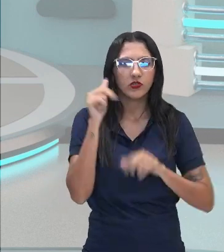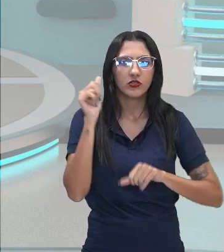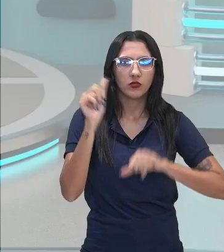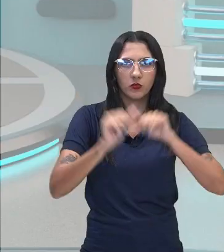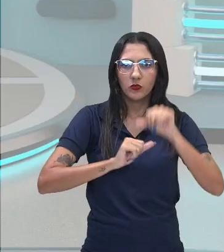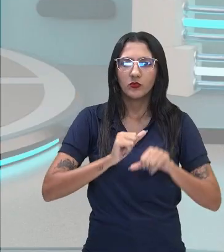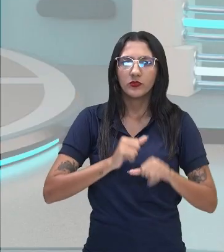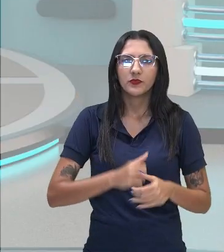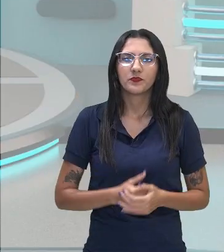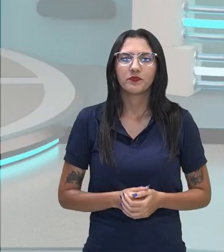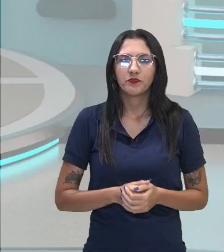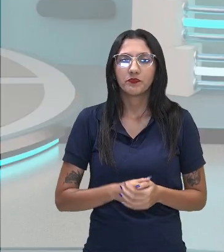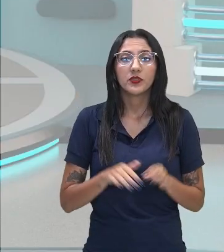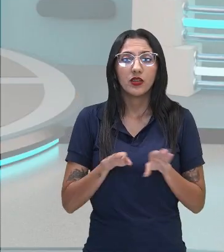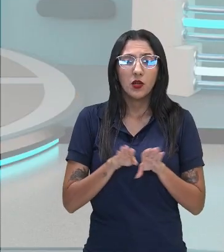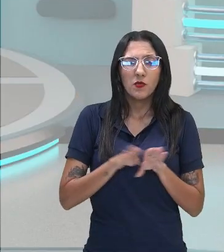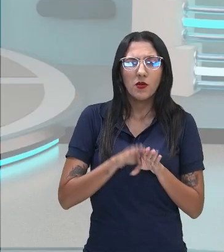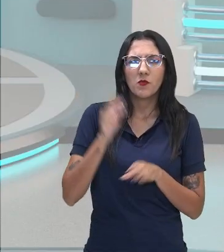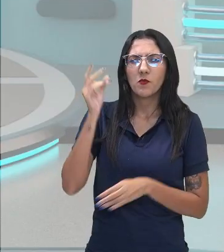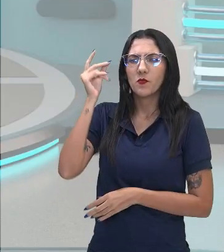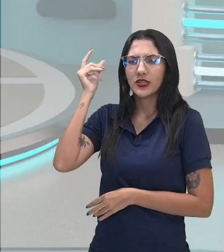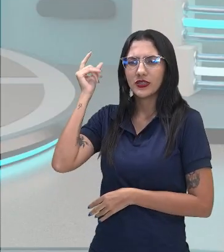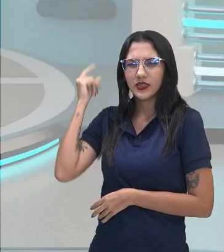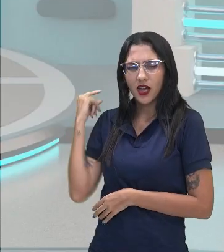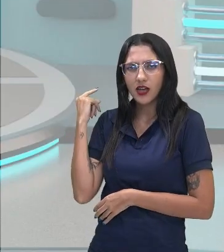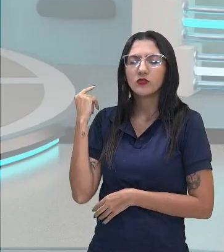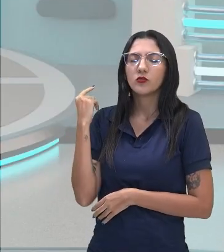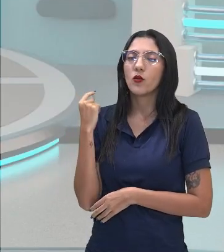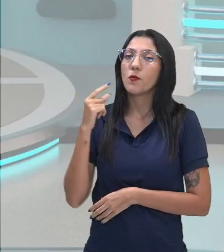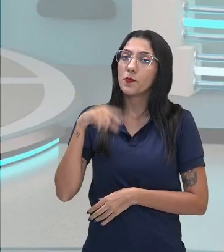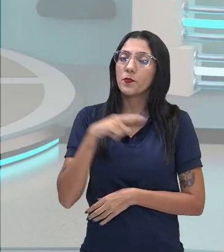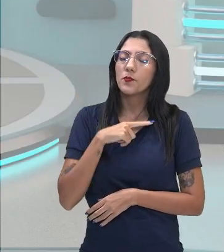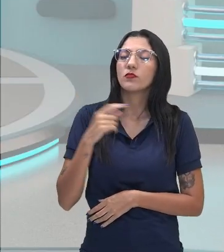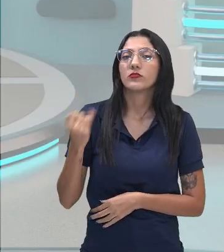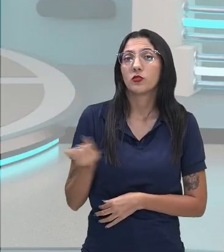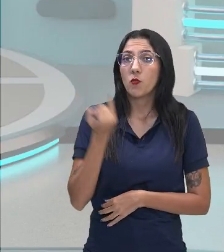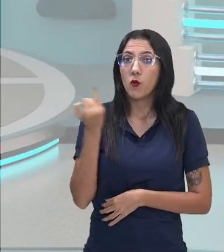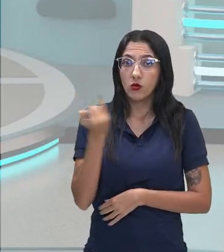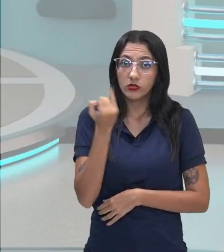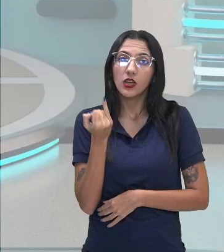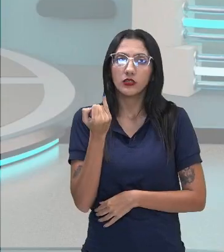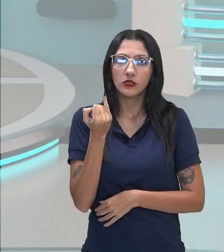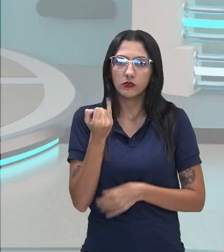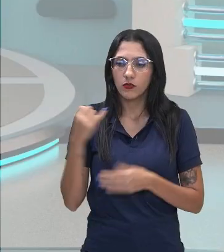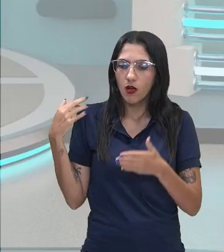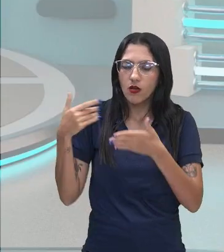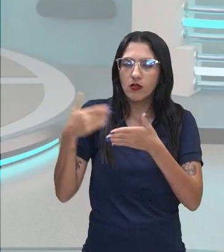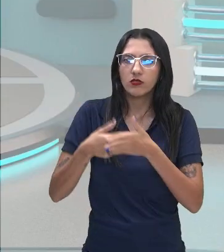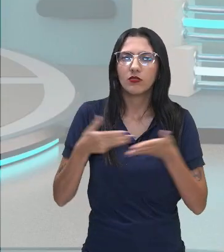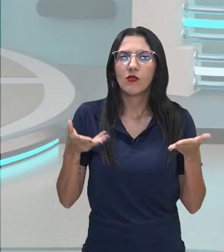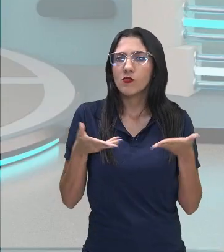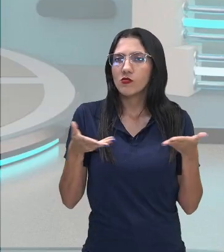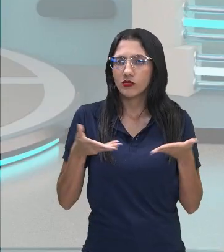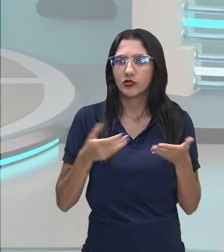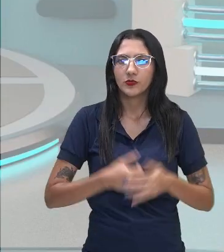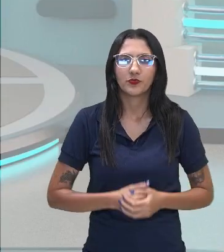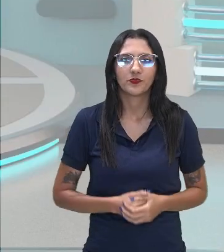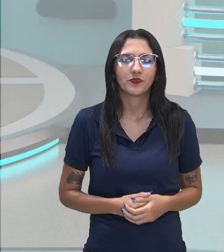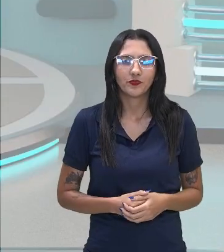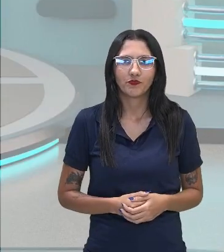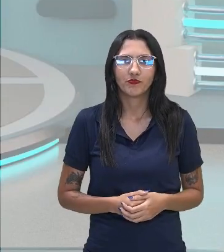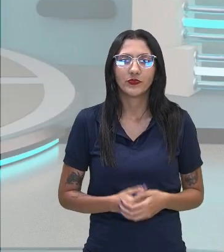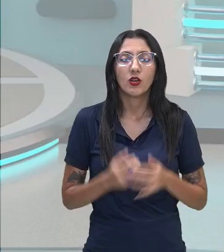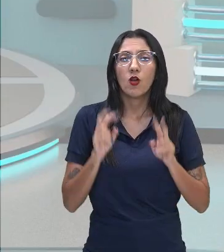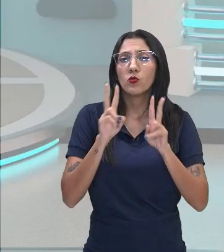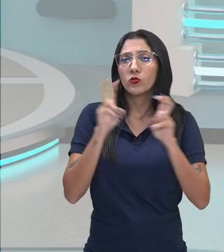o passado é muito importante para o futuro. Quando se fala em arte, o